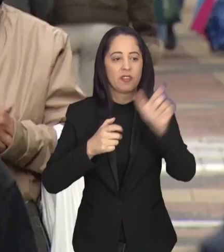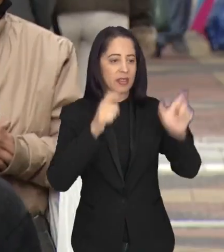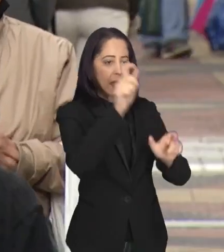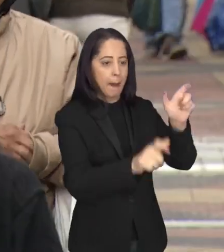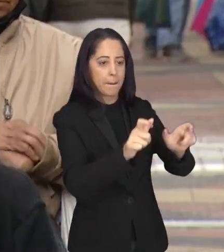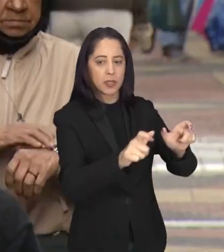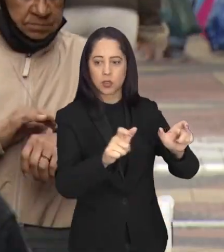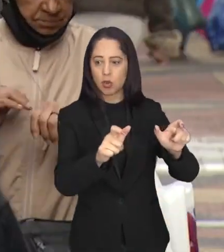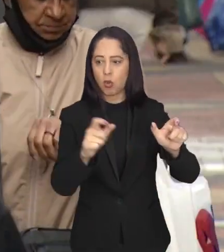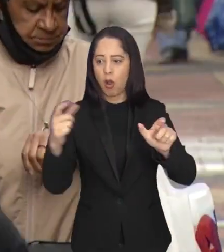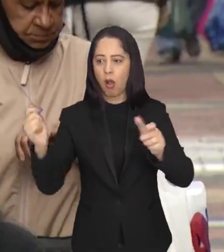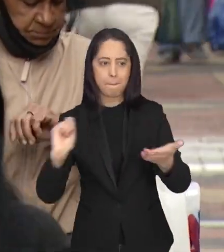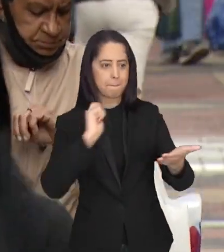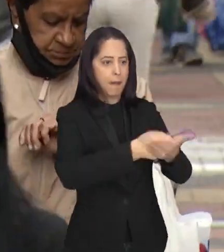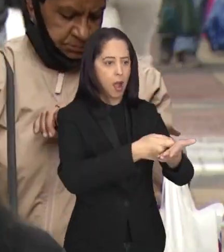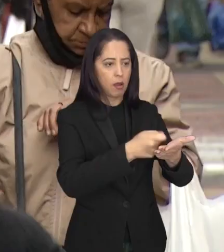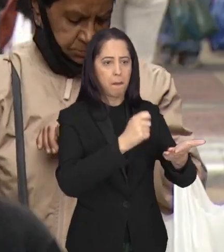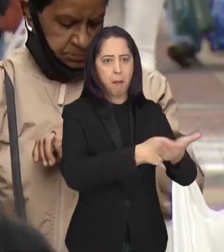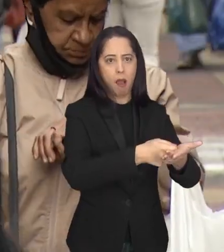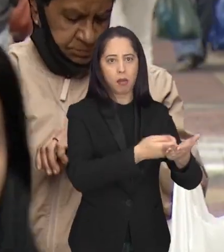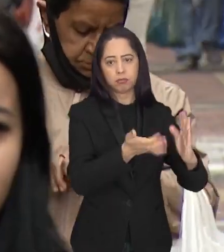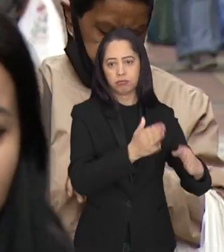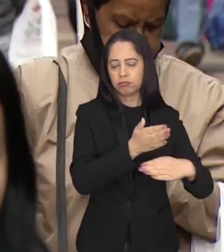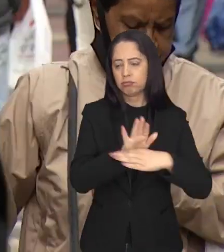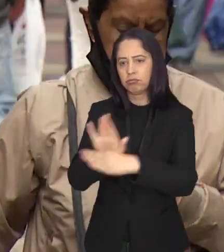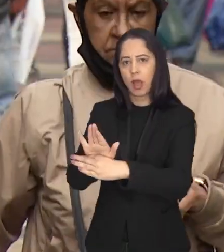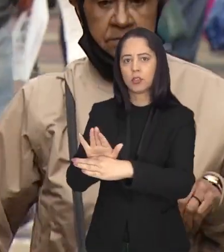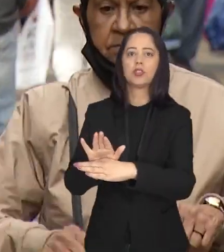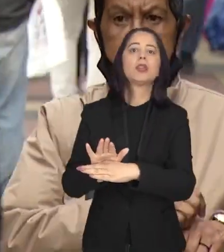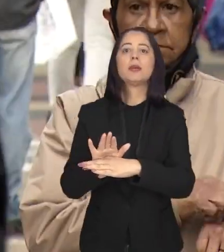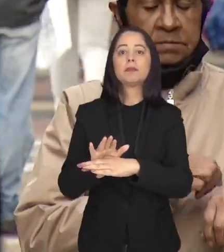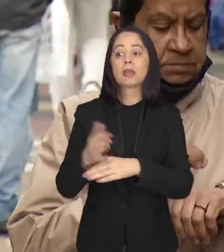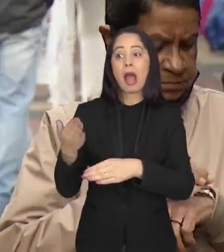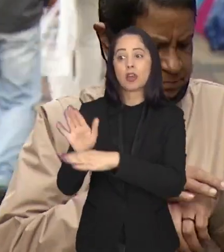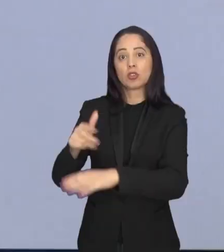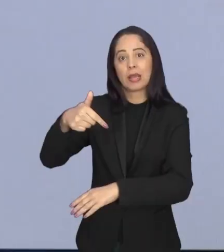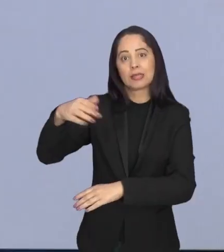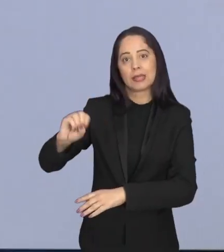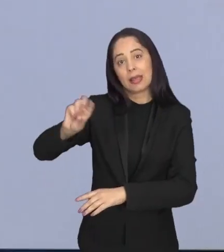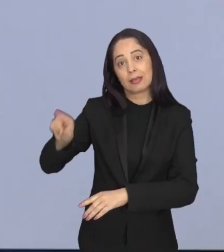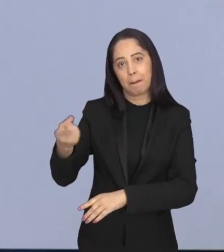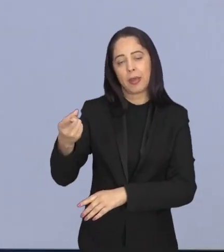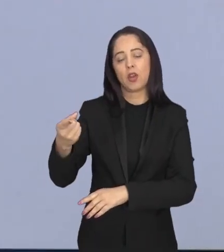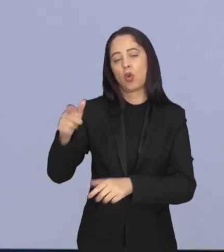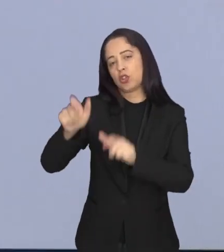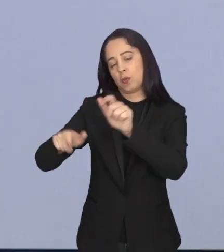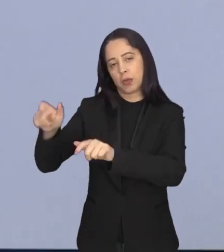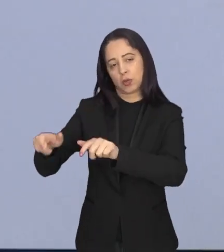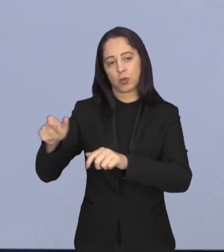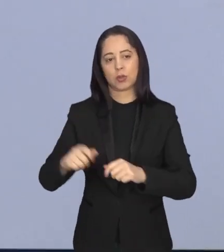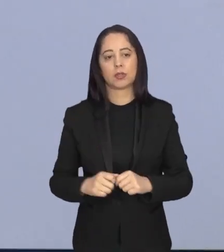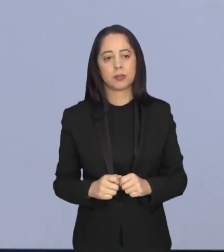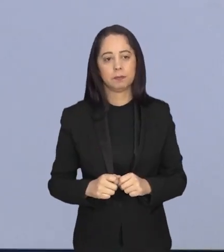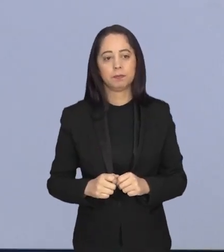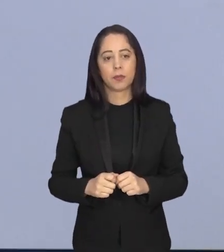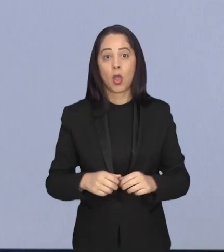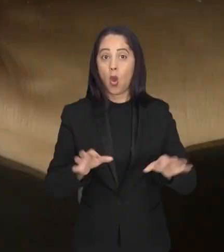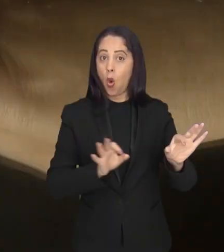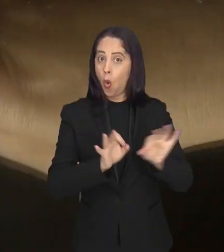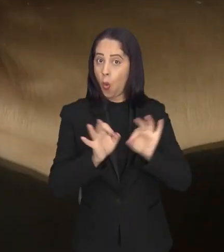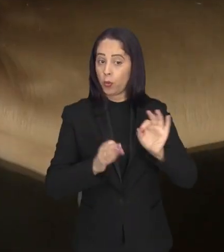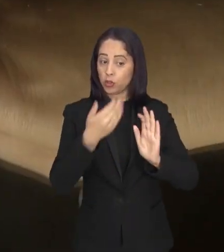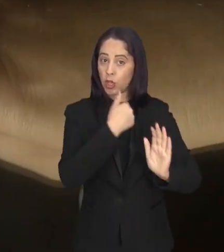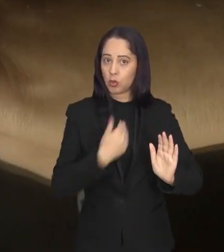devedores. A iniciativa deve beneficiar cerca de 70 milhões de pessoas e combater a inadimplência no país.